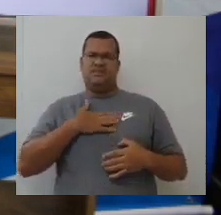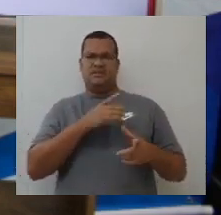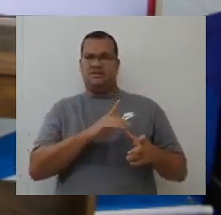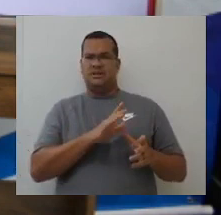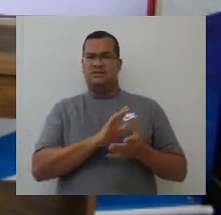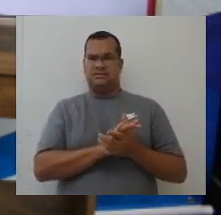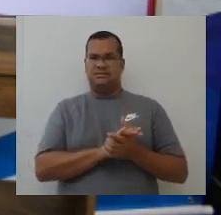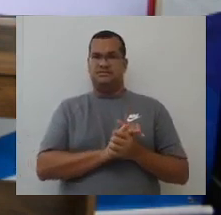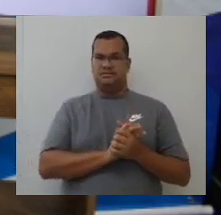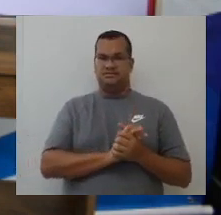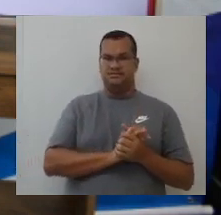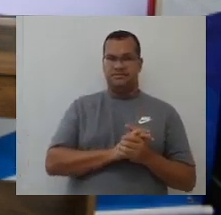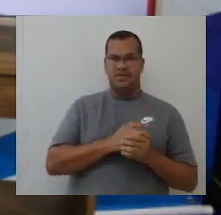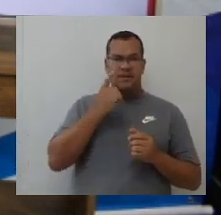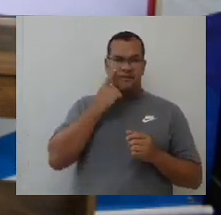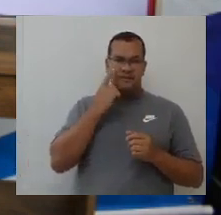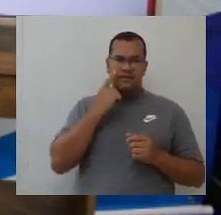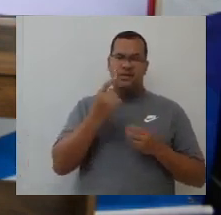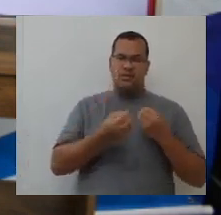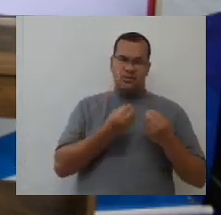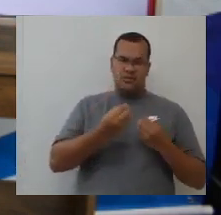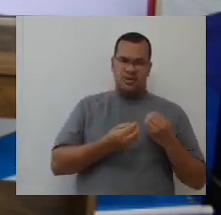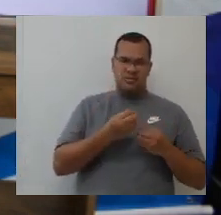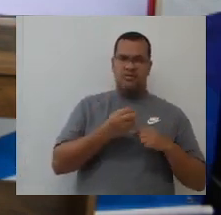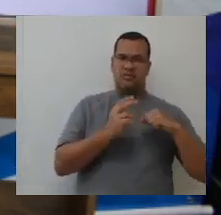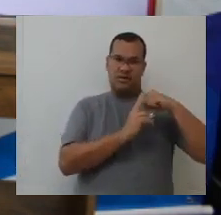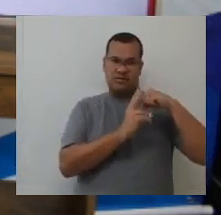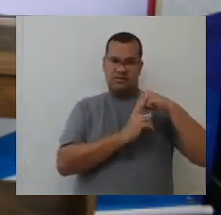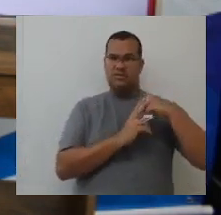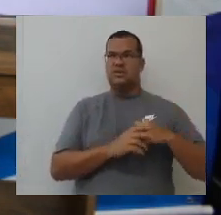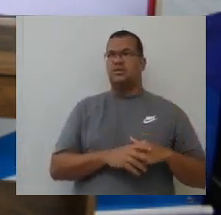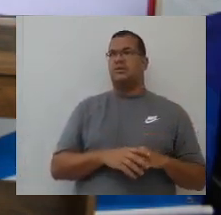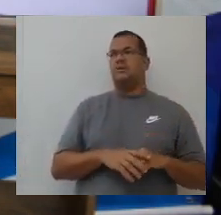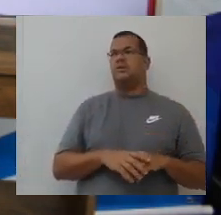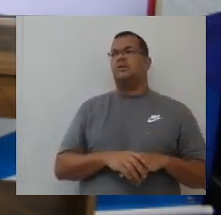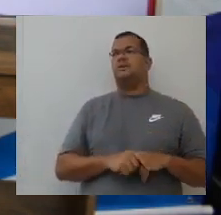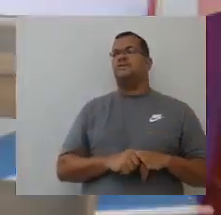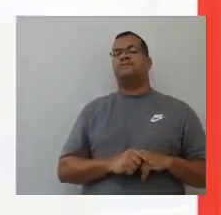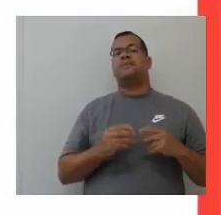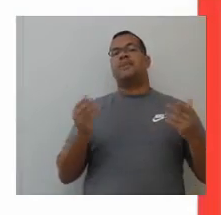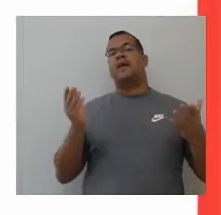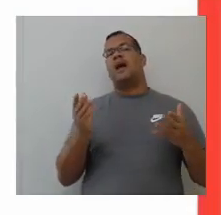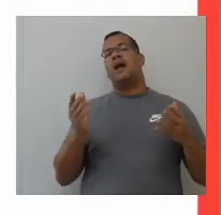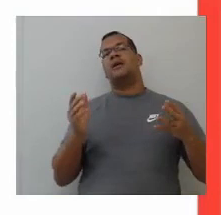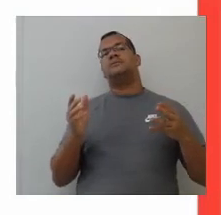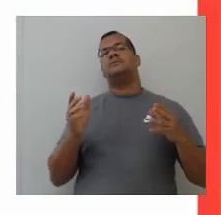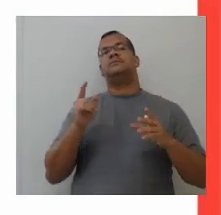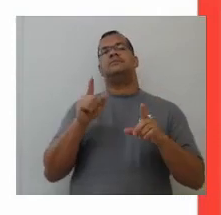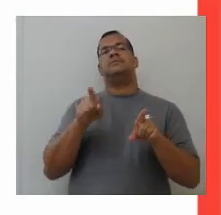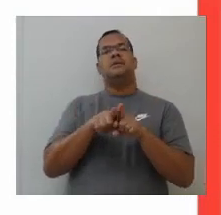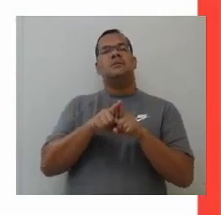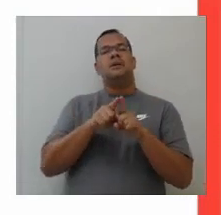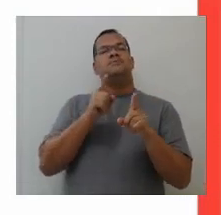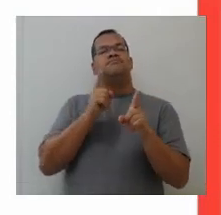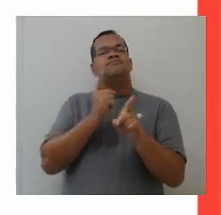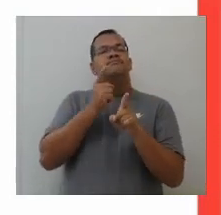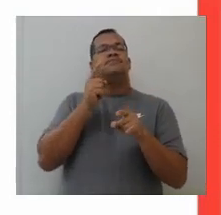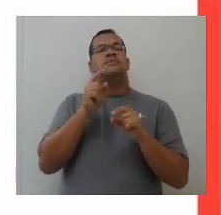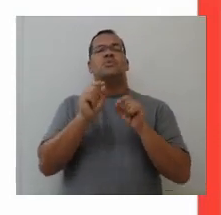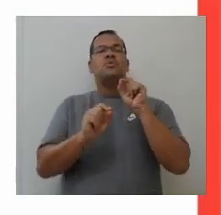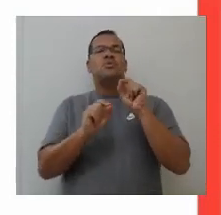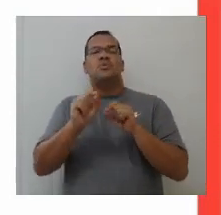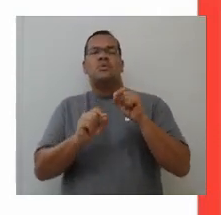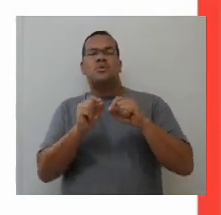fazer é observar esse tempo. Achei. O que é que eu tenho que fazer? Vamos observar? Eu tenho que identificar qual é o